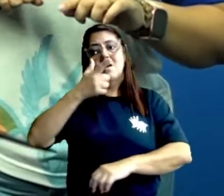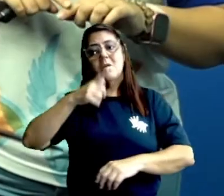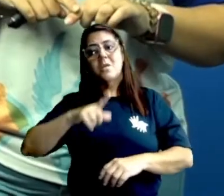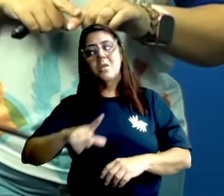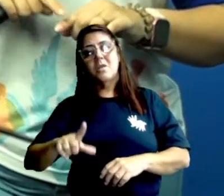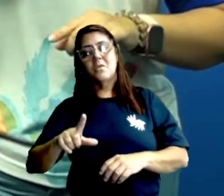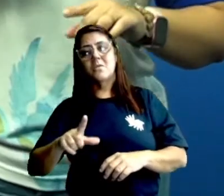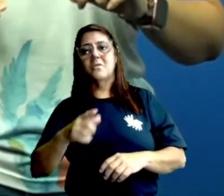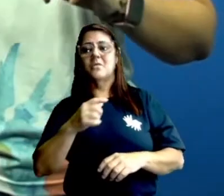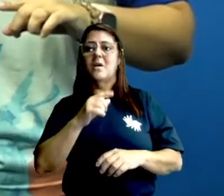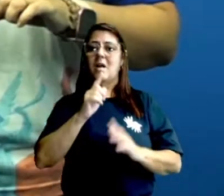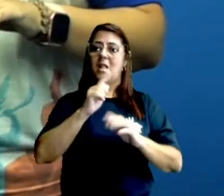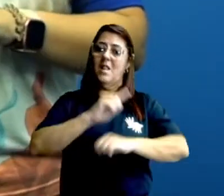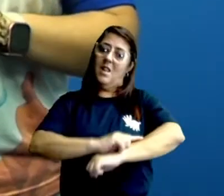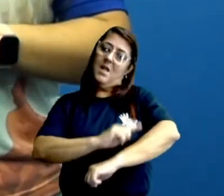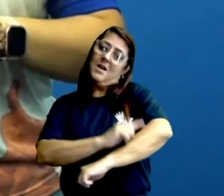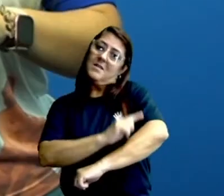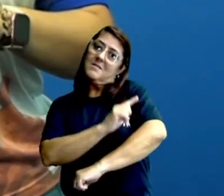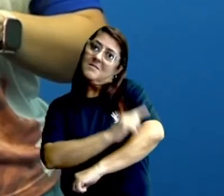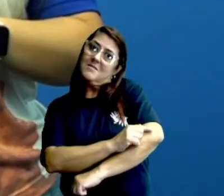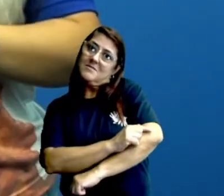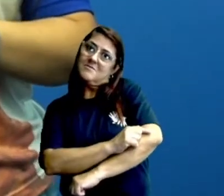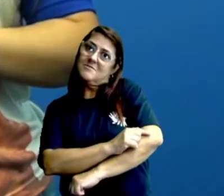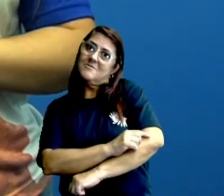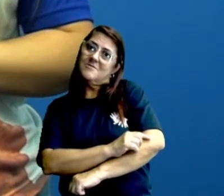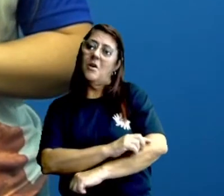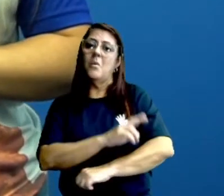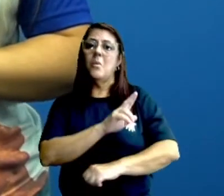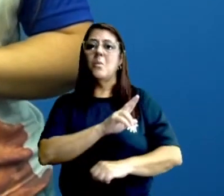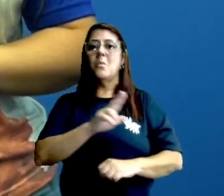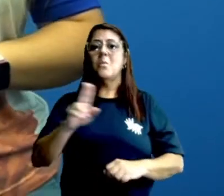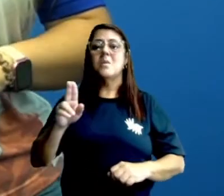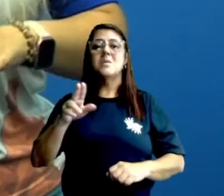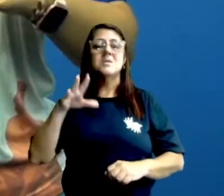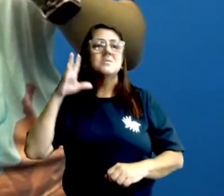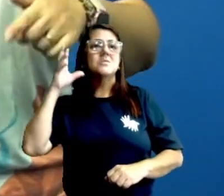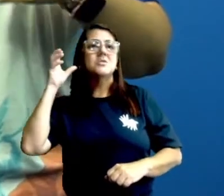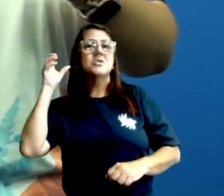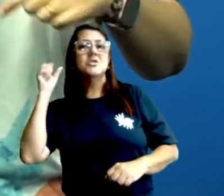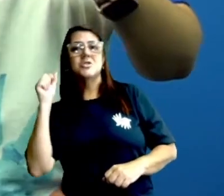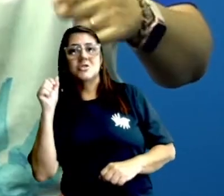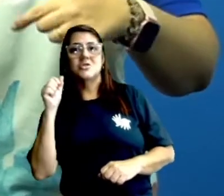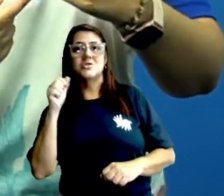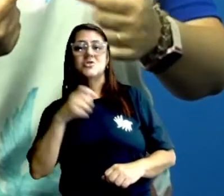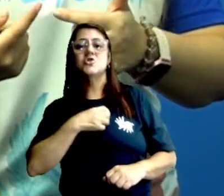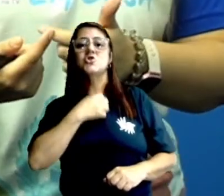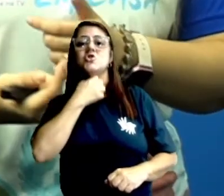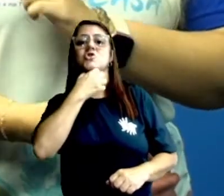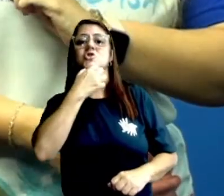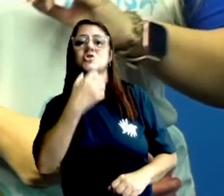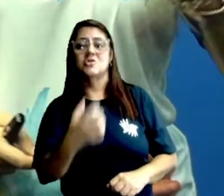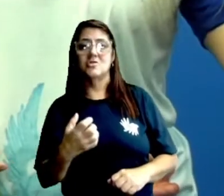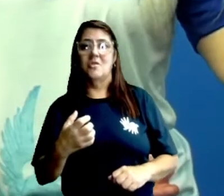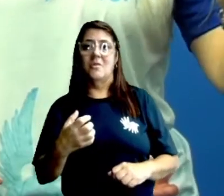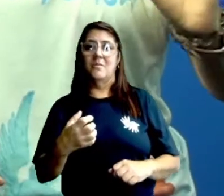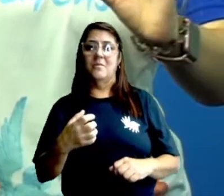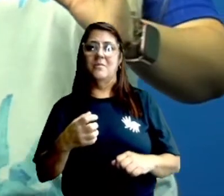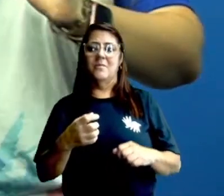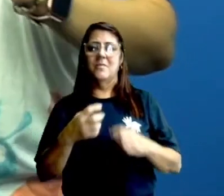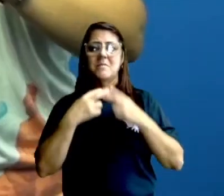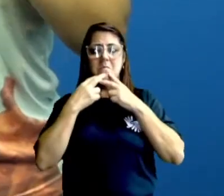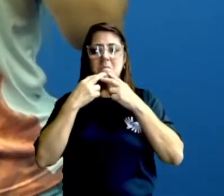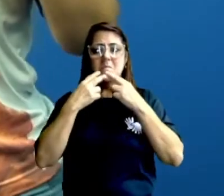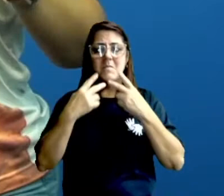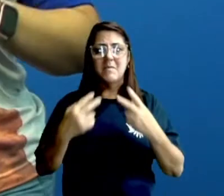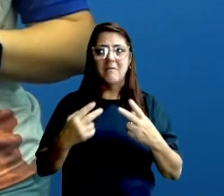a palavra lagartixa, mas eu tenho palavras também que se iniciam com o mesmo som, que faz com que eu tenha essa dificuldade de